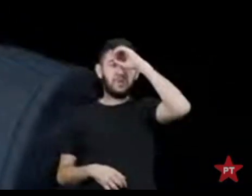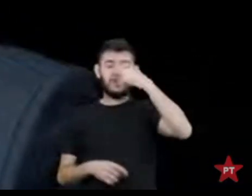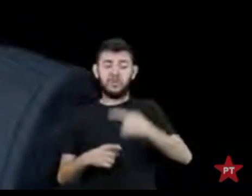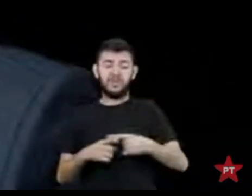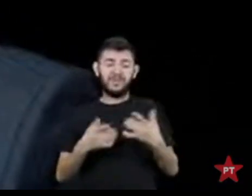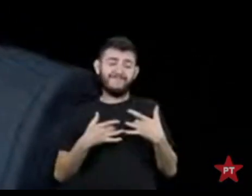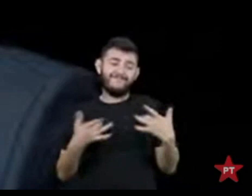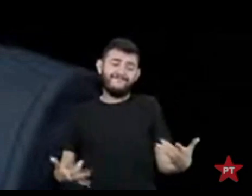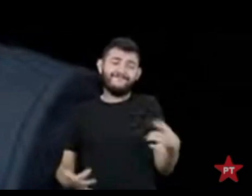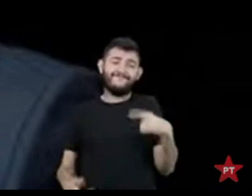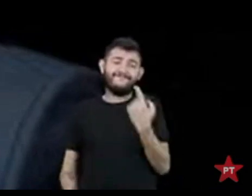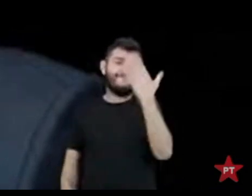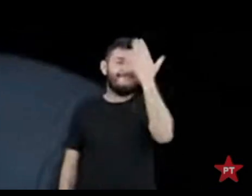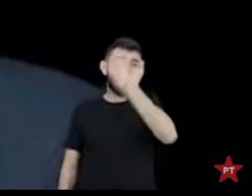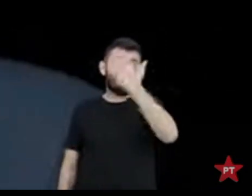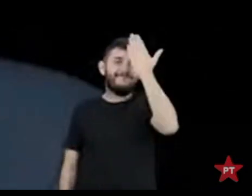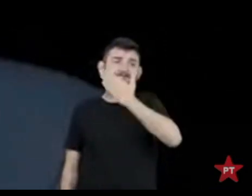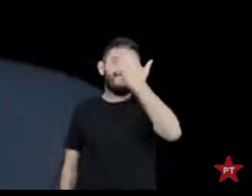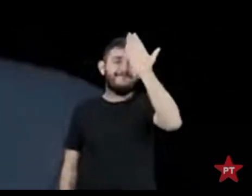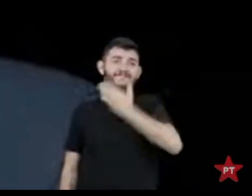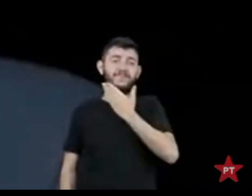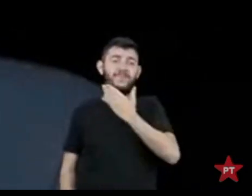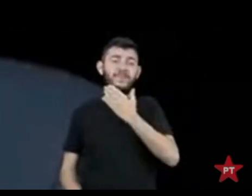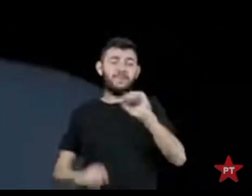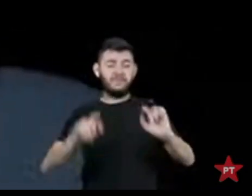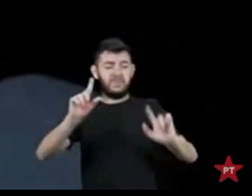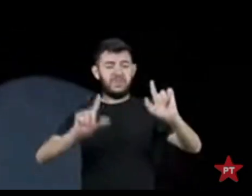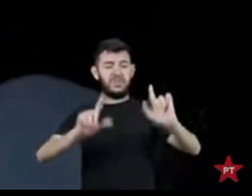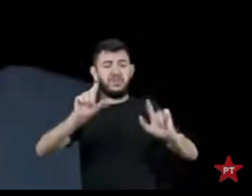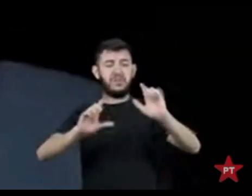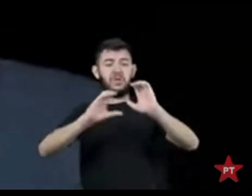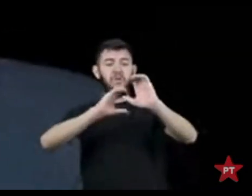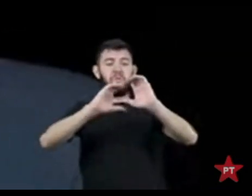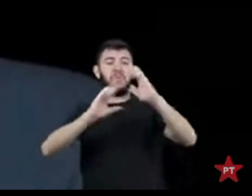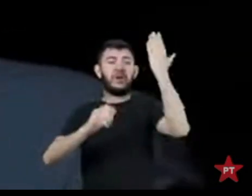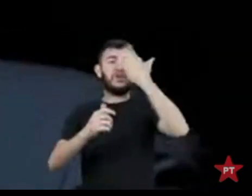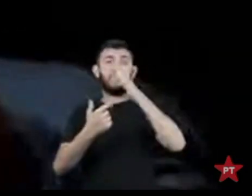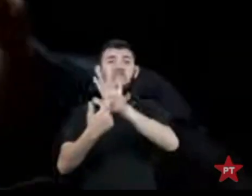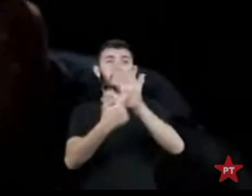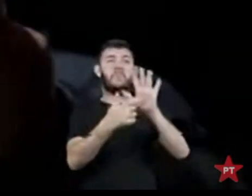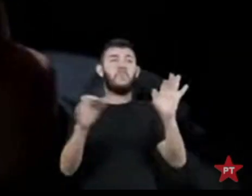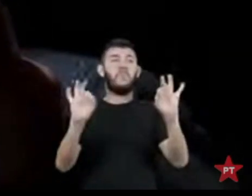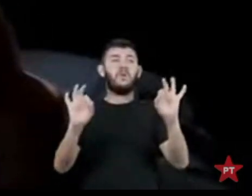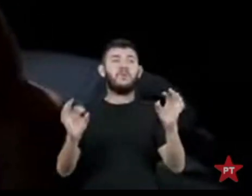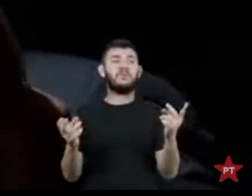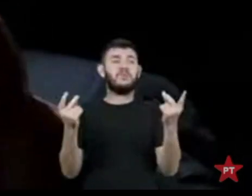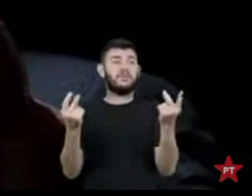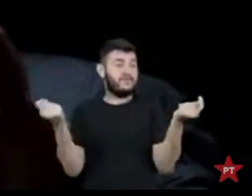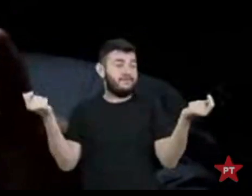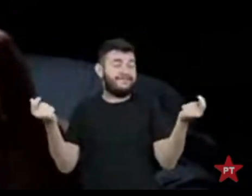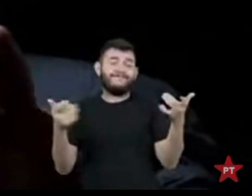de comunicação. Não aparece. E é uma pena, e isso nós vamos